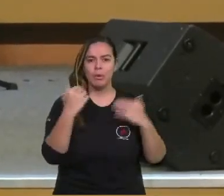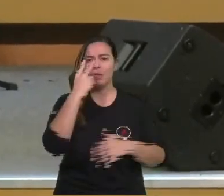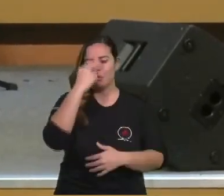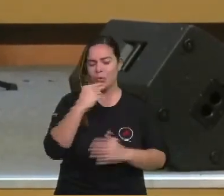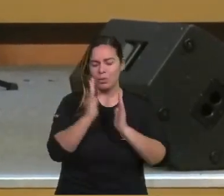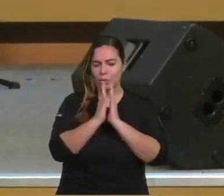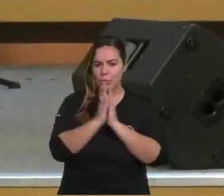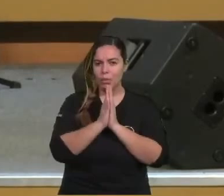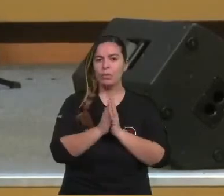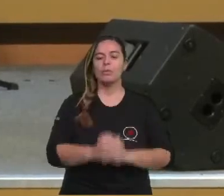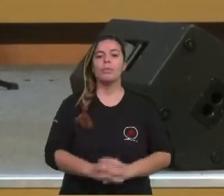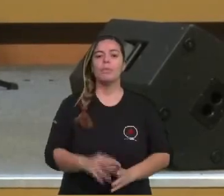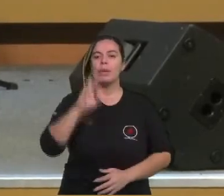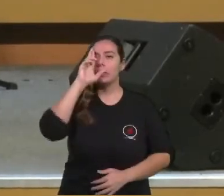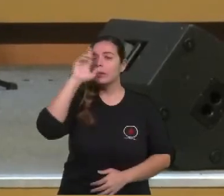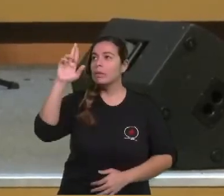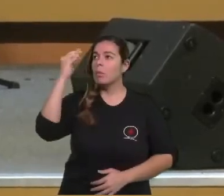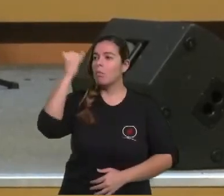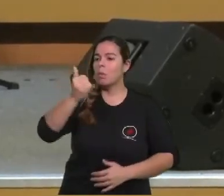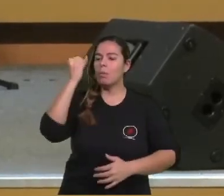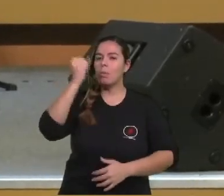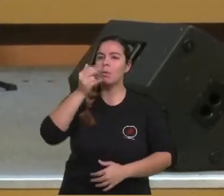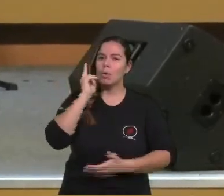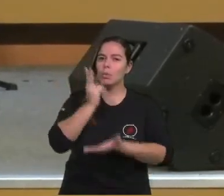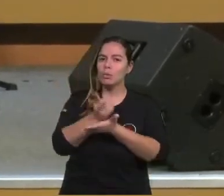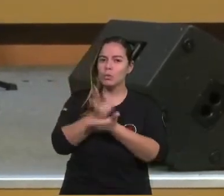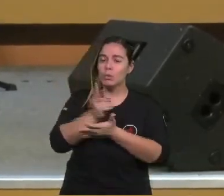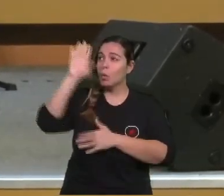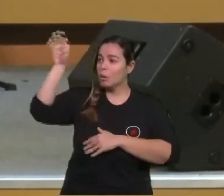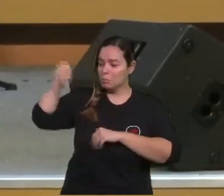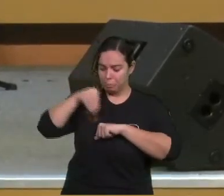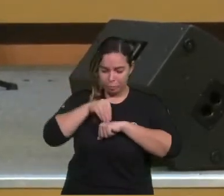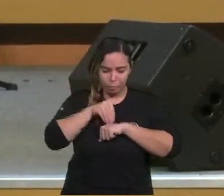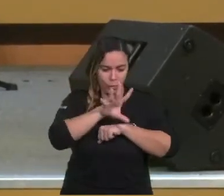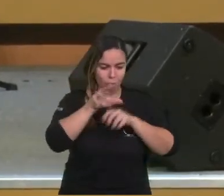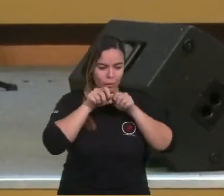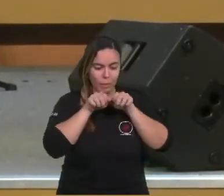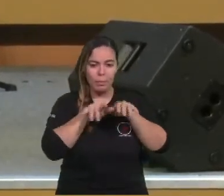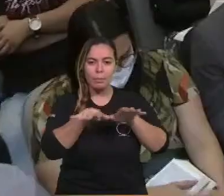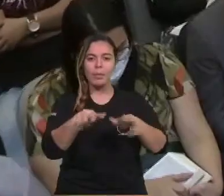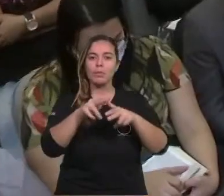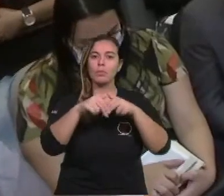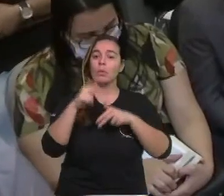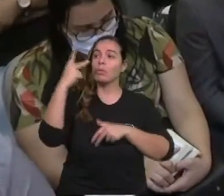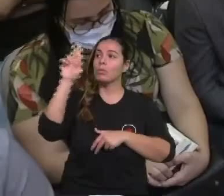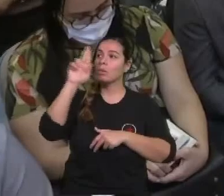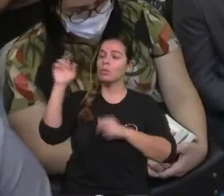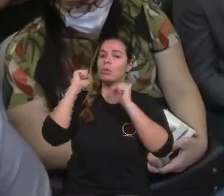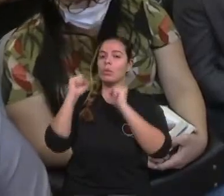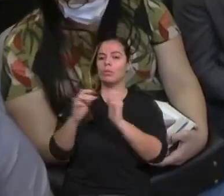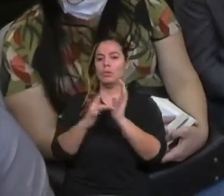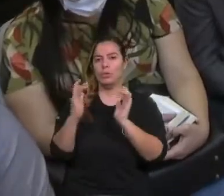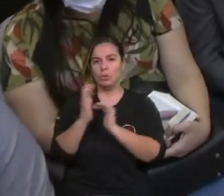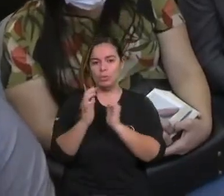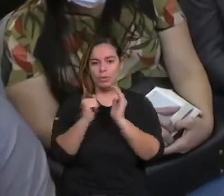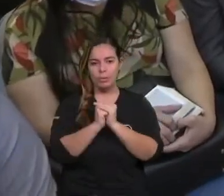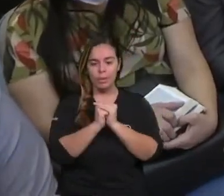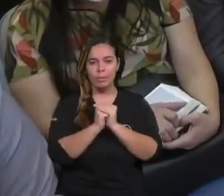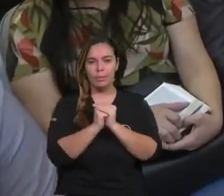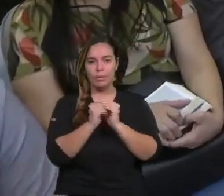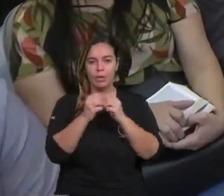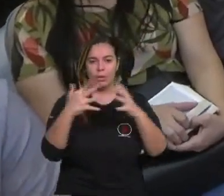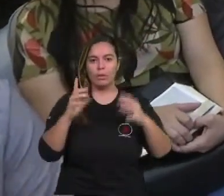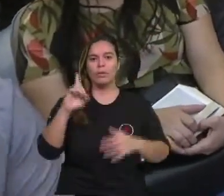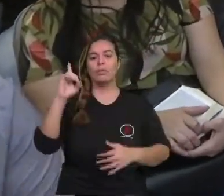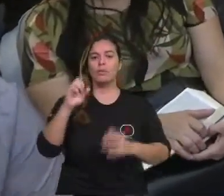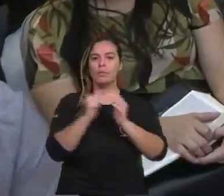olhos, não sua Bíblia. Senhor, continue falando conosco. Usa-me como um canal de bênção nesta hora, pelo poder do nome de Jesus. Amém.